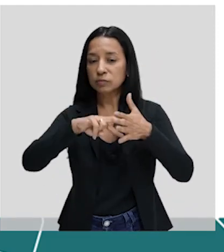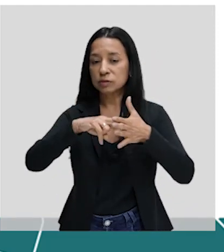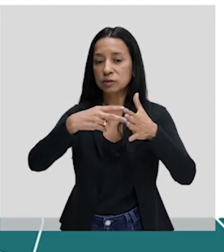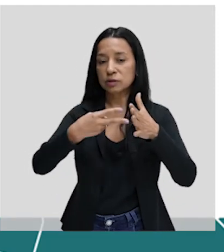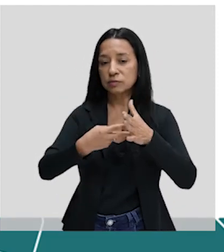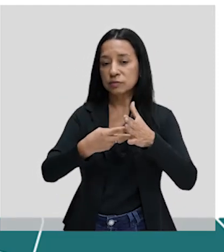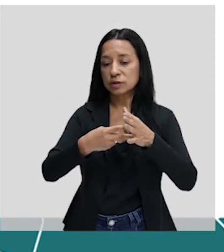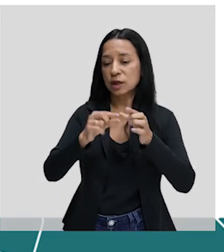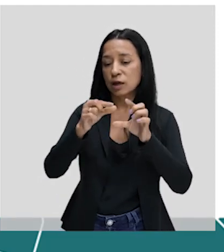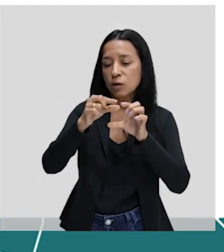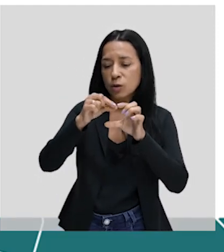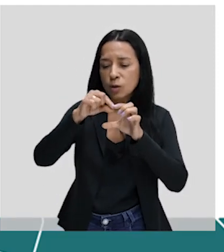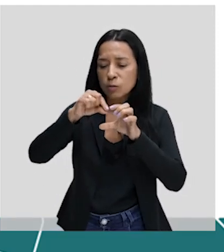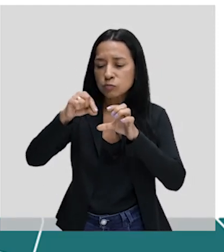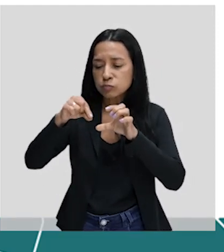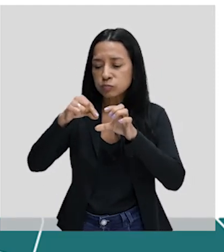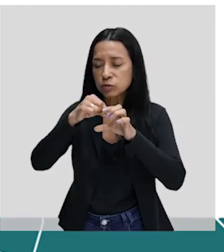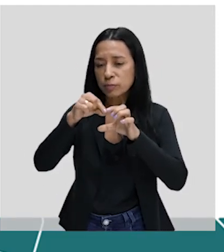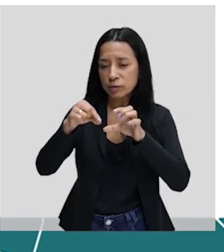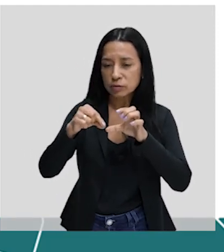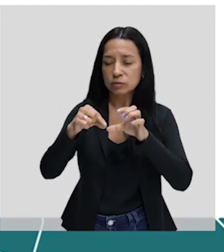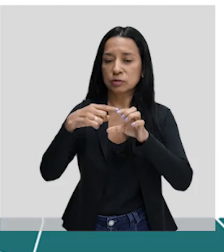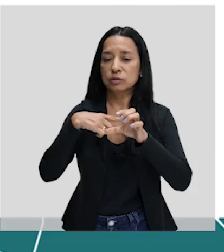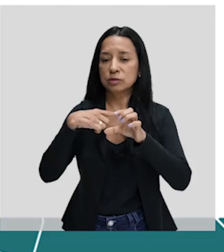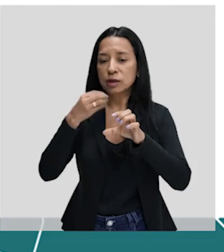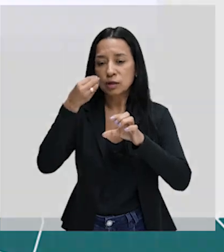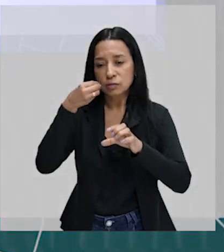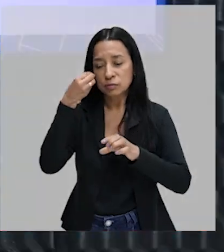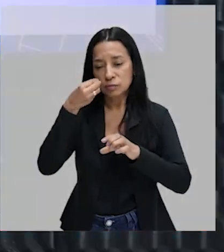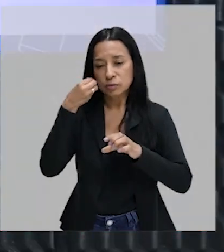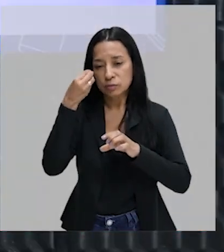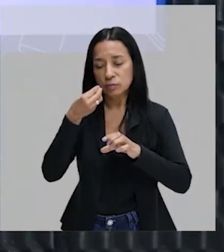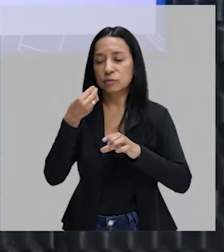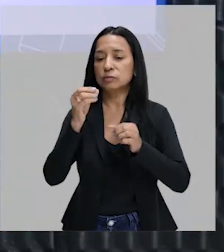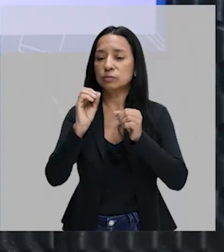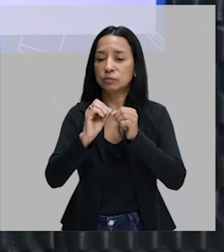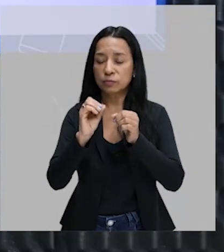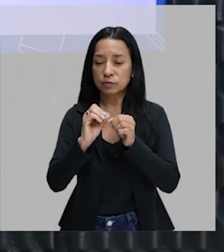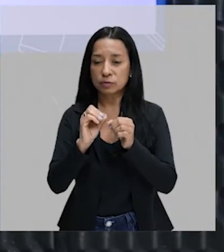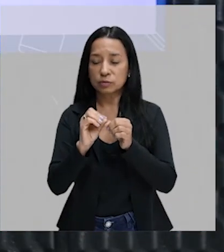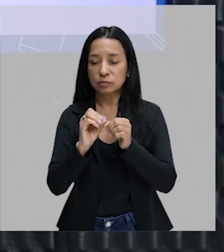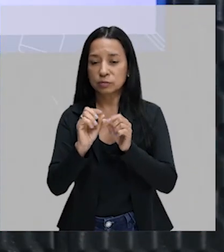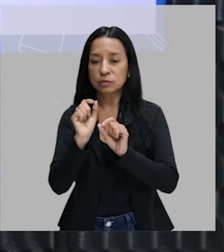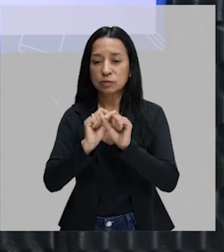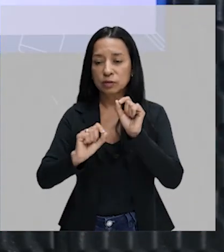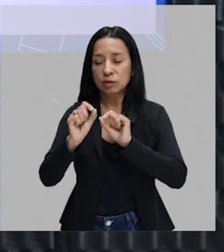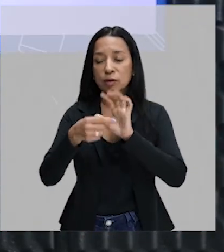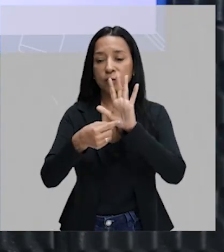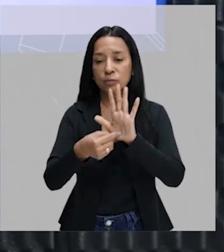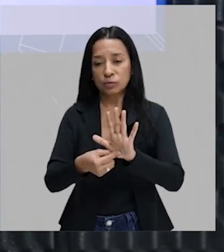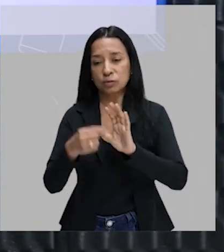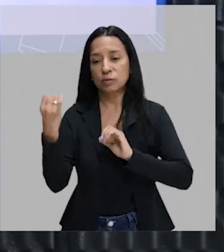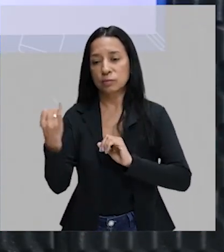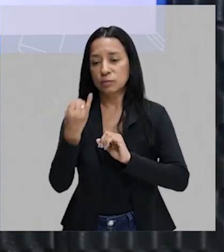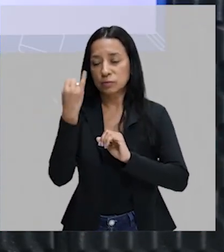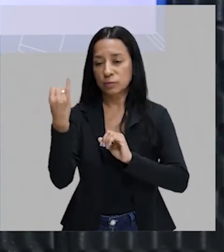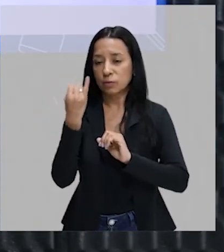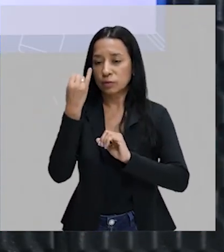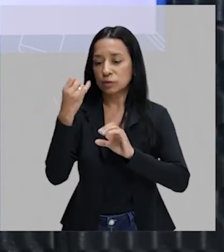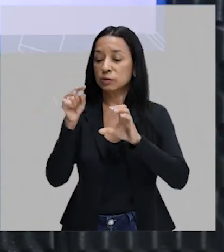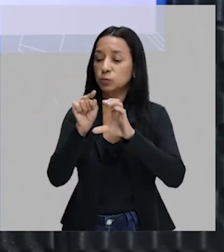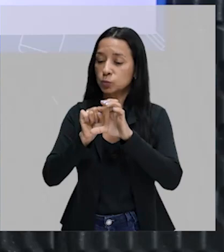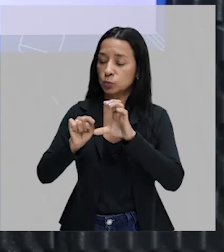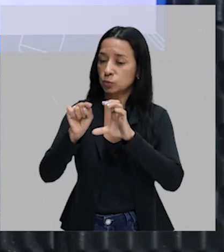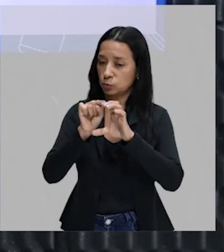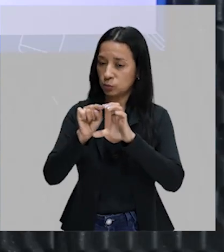significa semente. Então, existem experimentos que foram feitos que mostraram a importância do